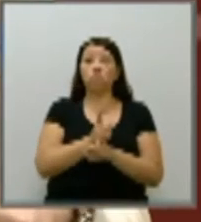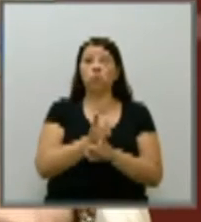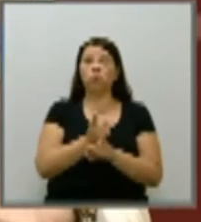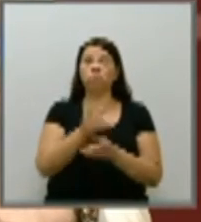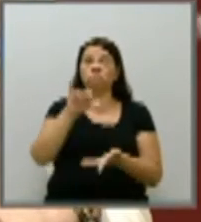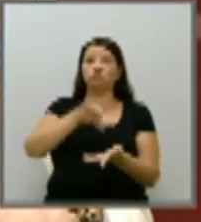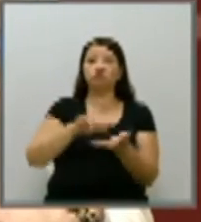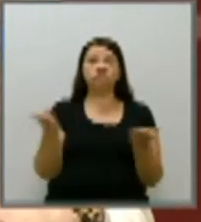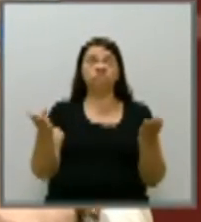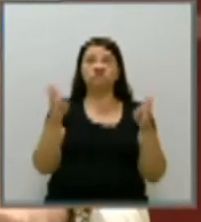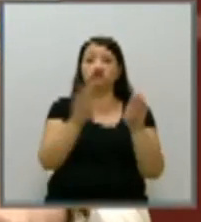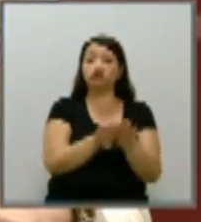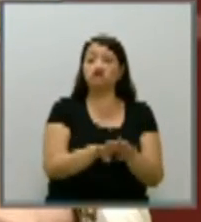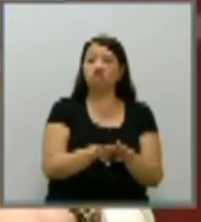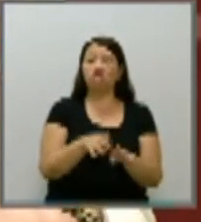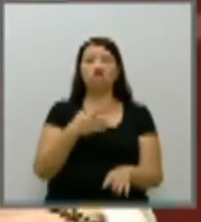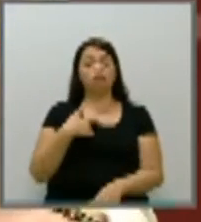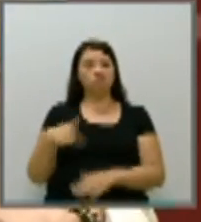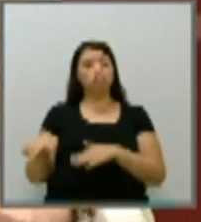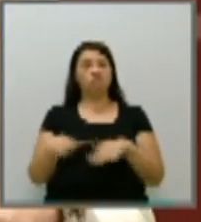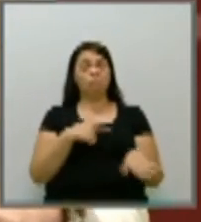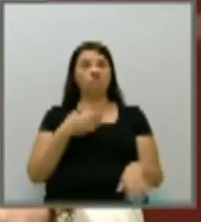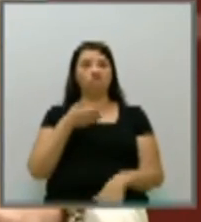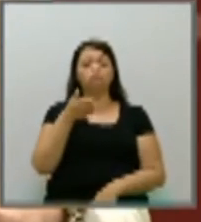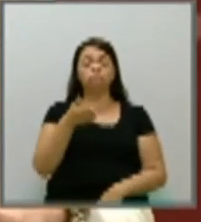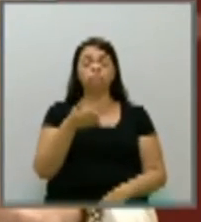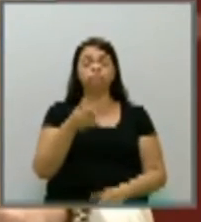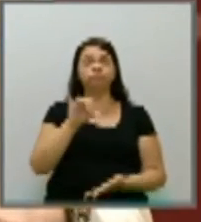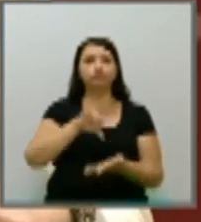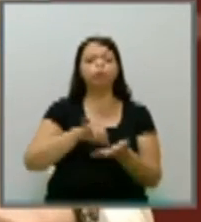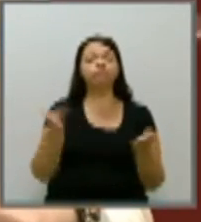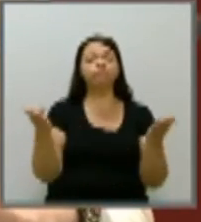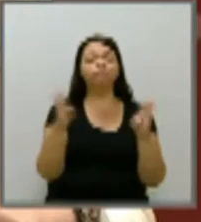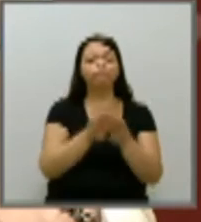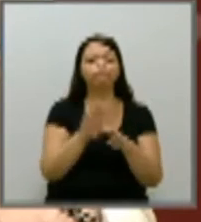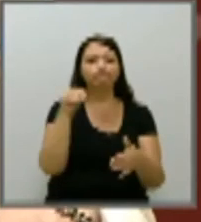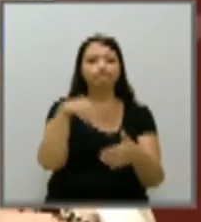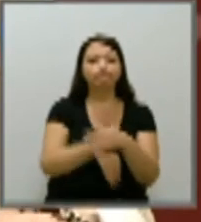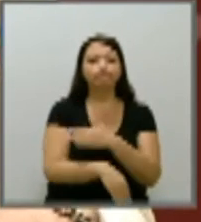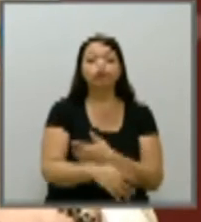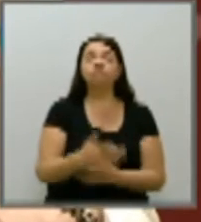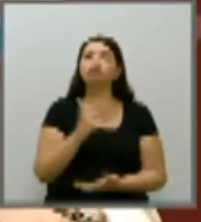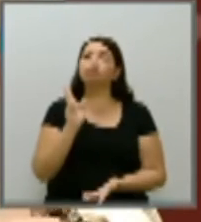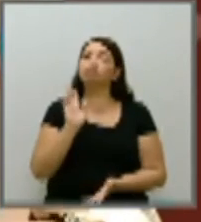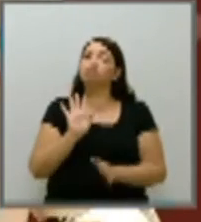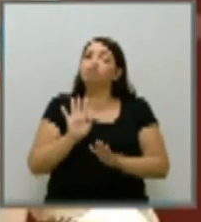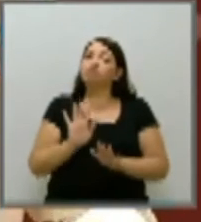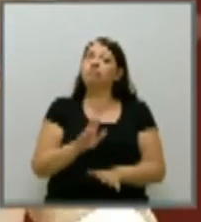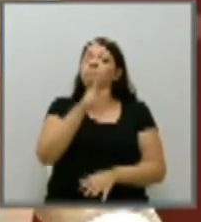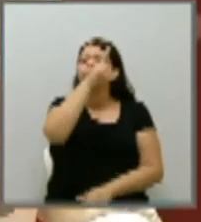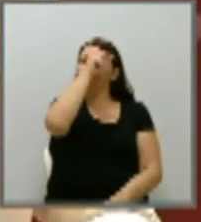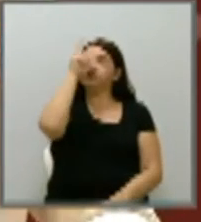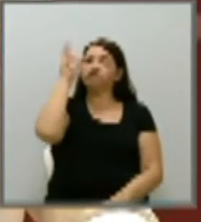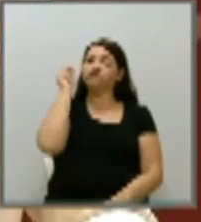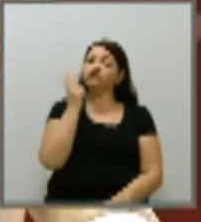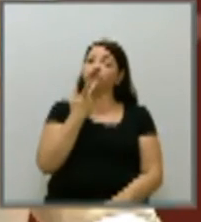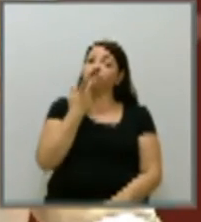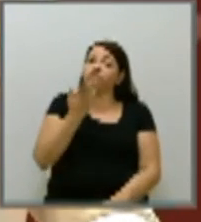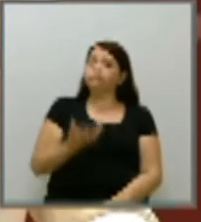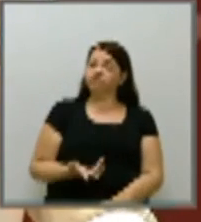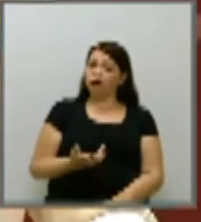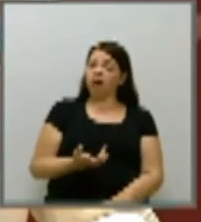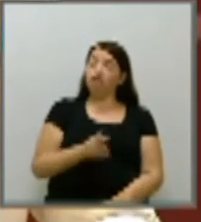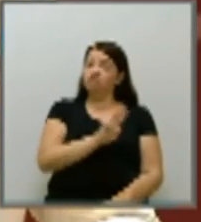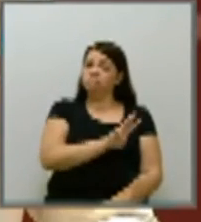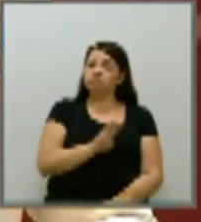eu mesma fui essa semana e encontrei posto de saúde fechado. E, no entanto, a prefeitura diz, está lá no